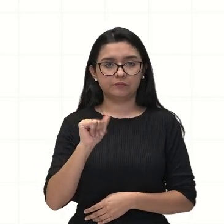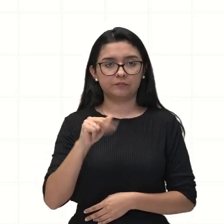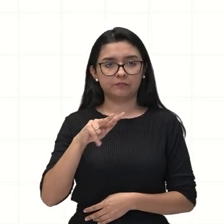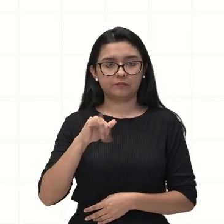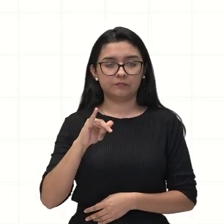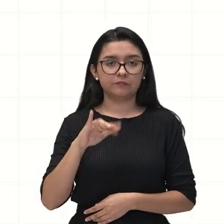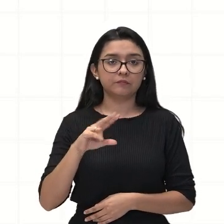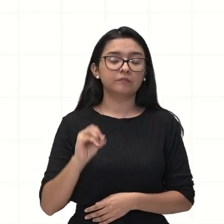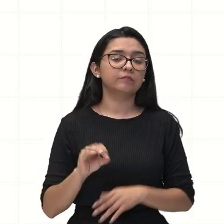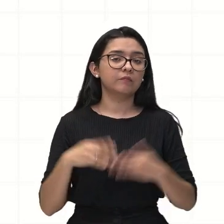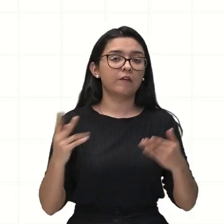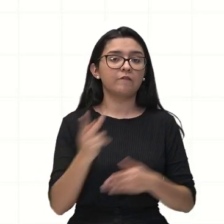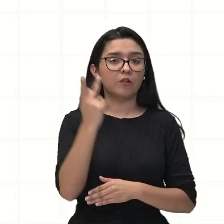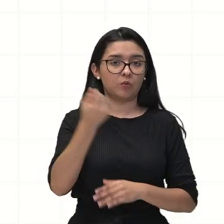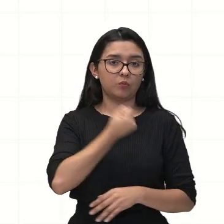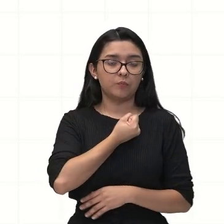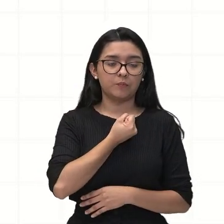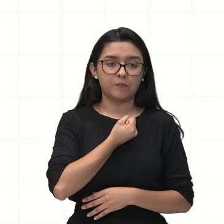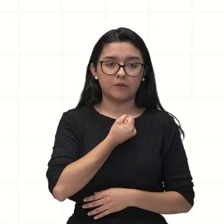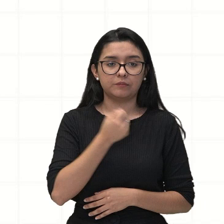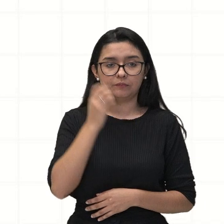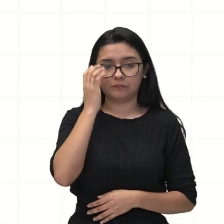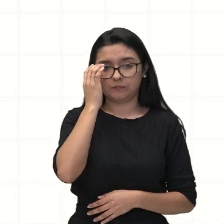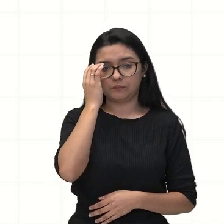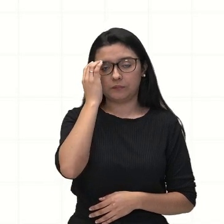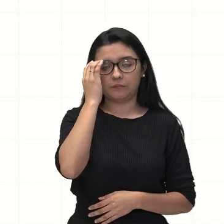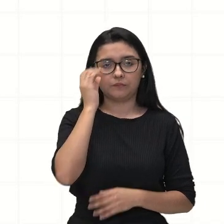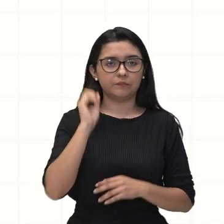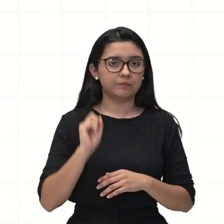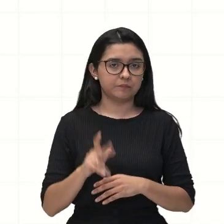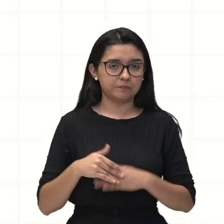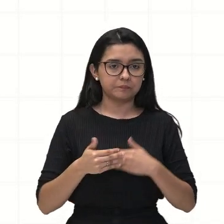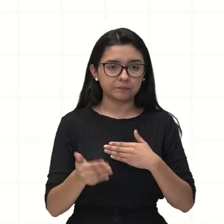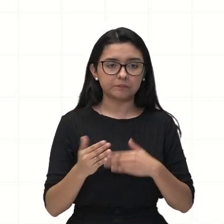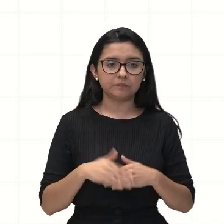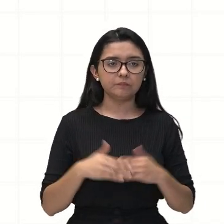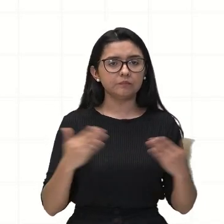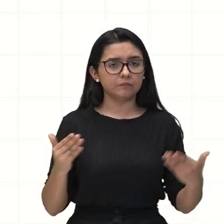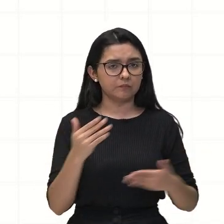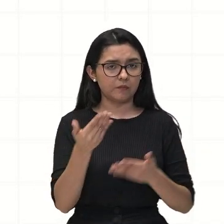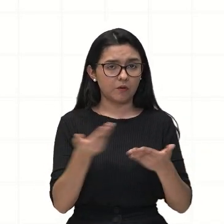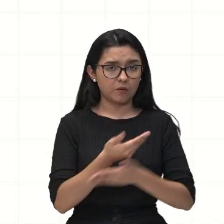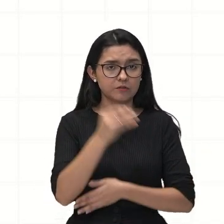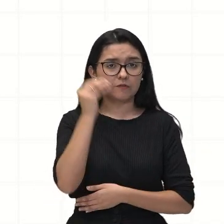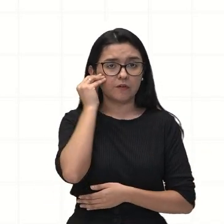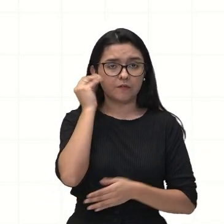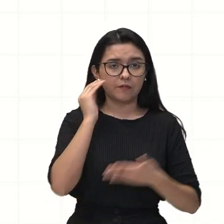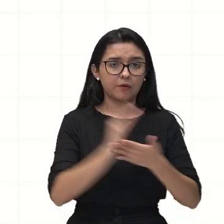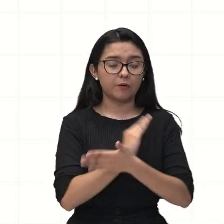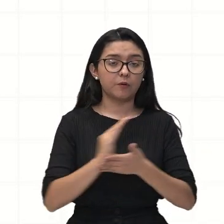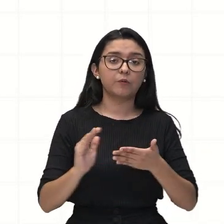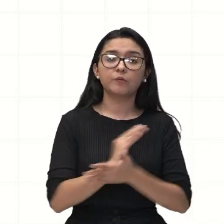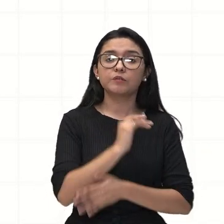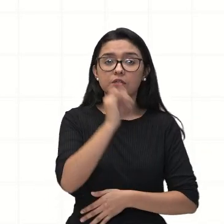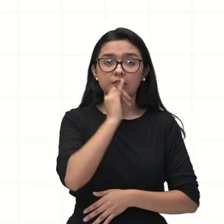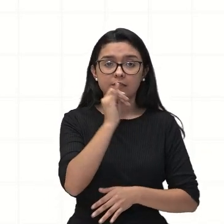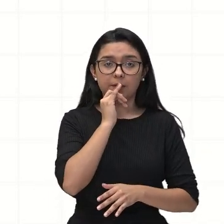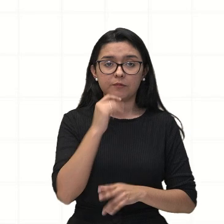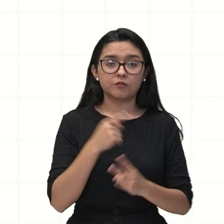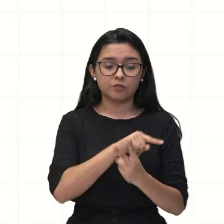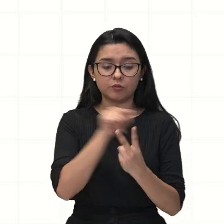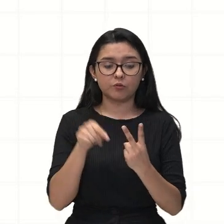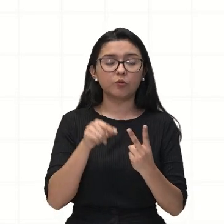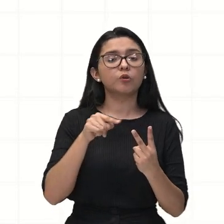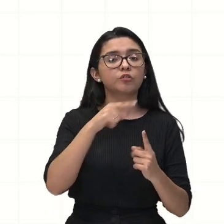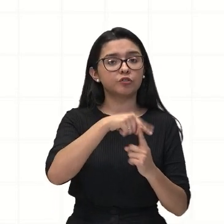a valores numéricos. Beleza? Então, vamos ver aqui alguns exemplos desses dois tipos aí de tabelas que